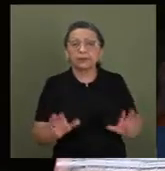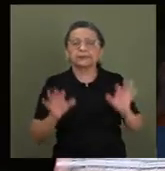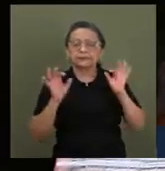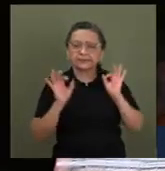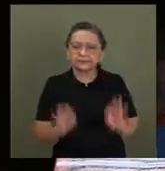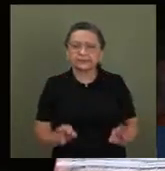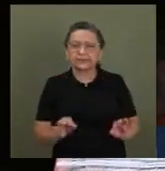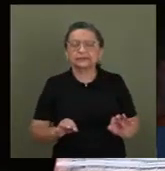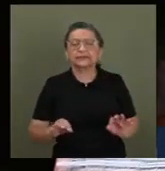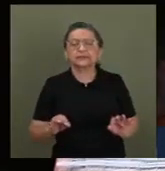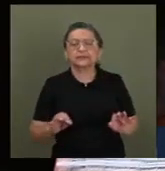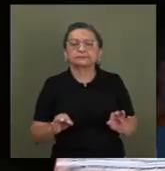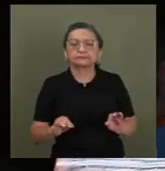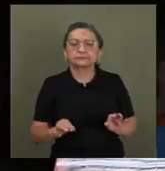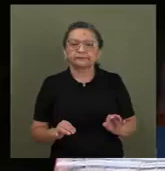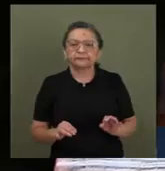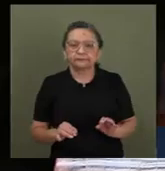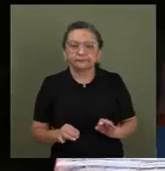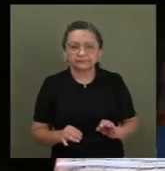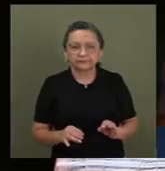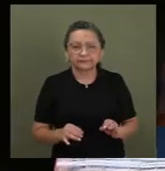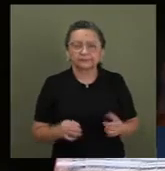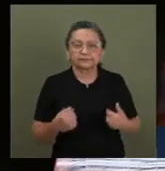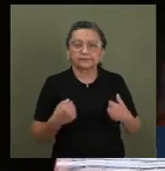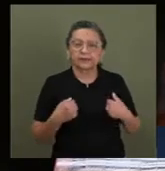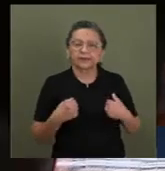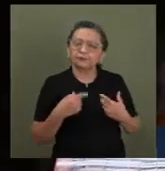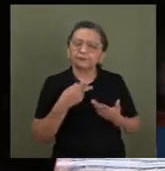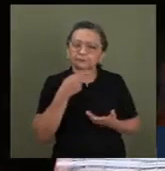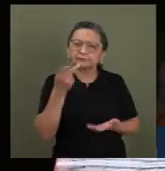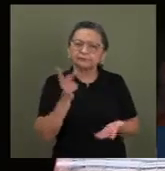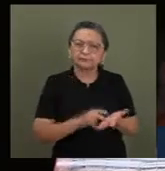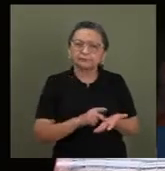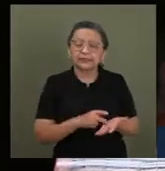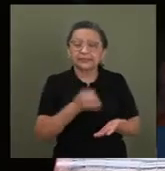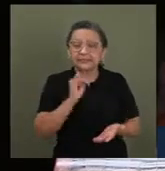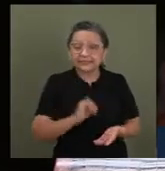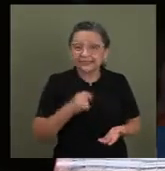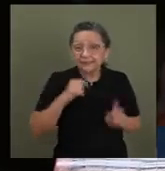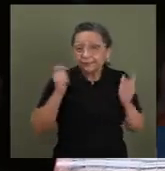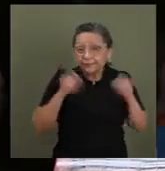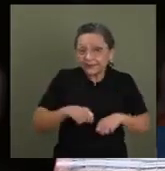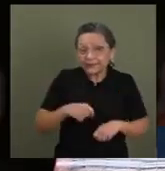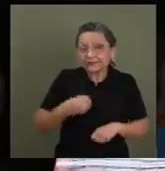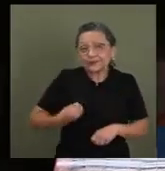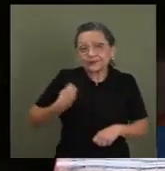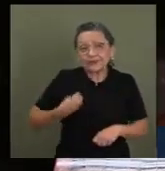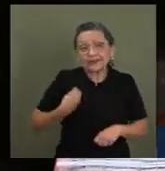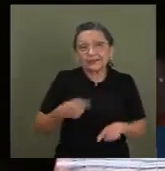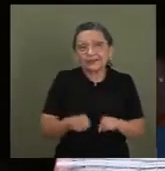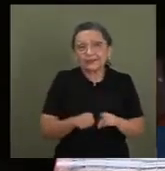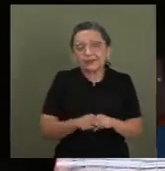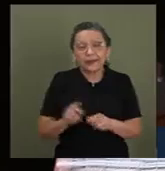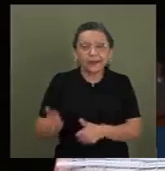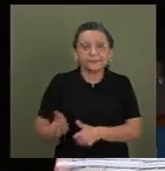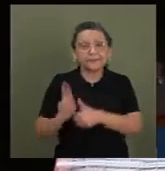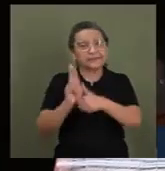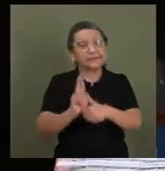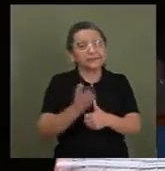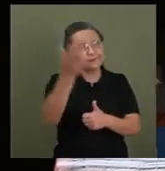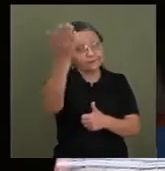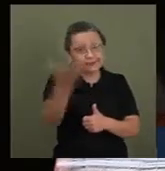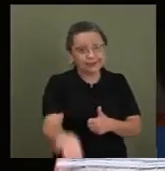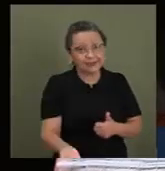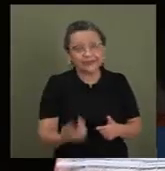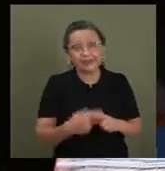certeza absoluta, eu diria que, se pudesse, estaria lá, inclusive, representando Vossa Excelência